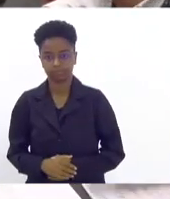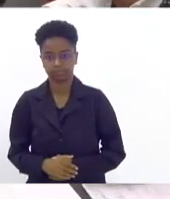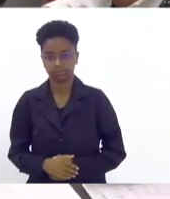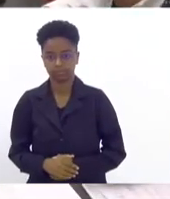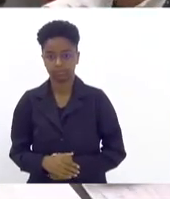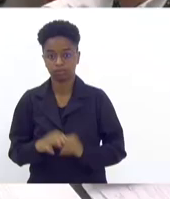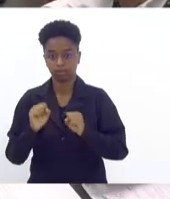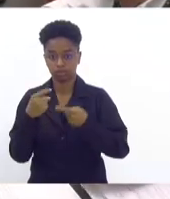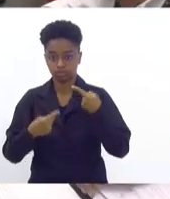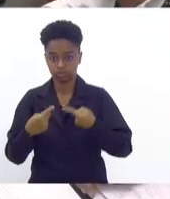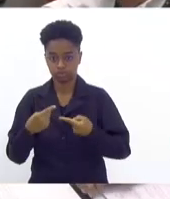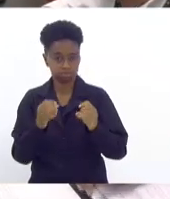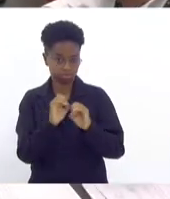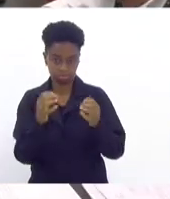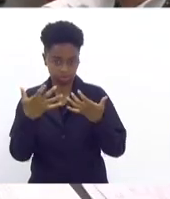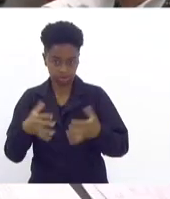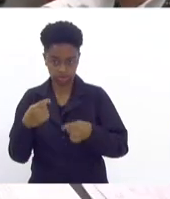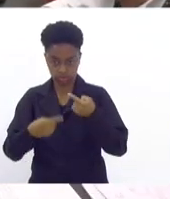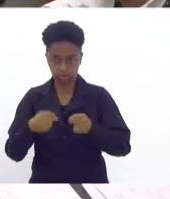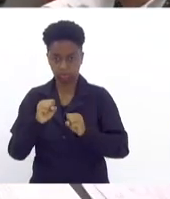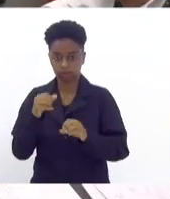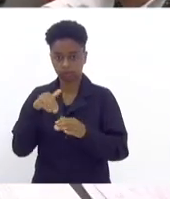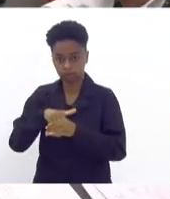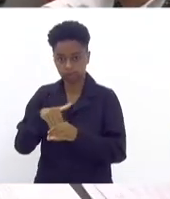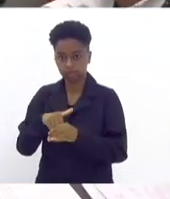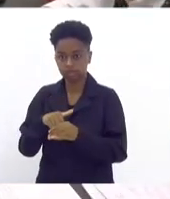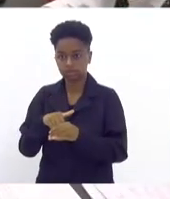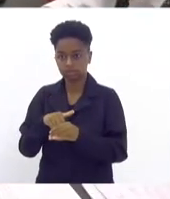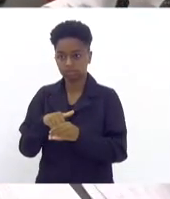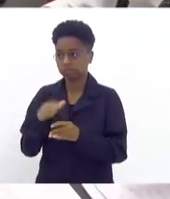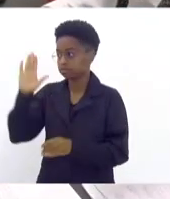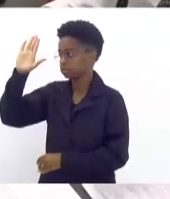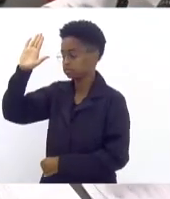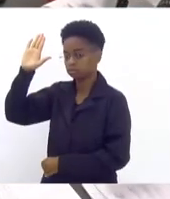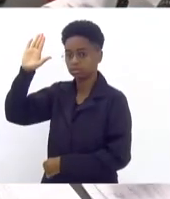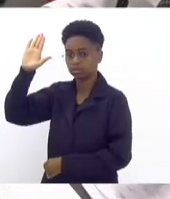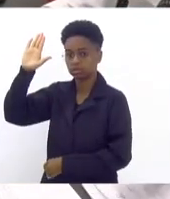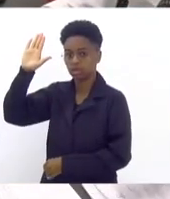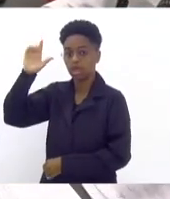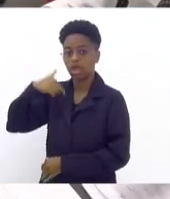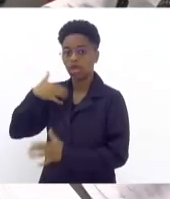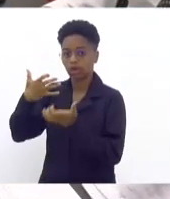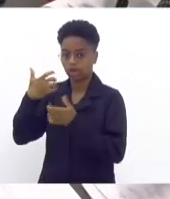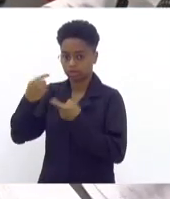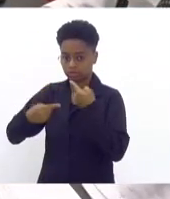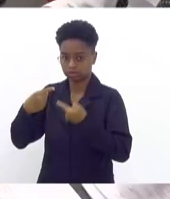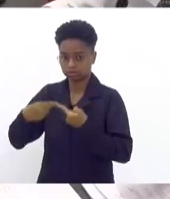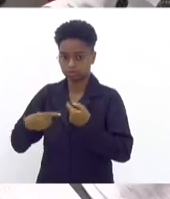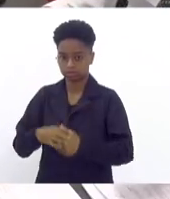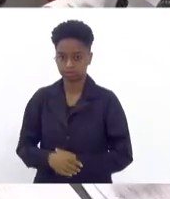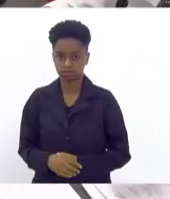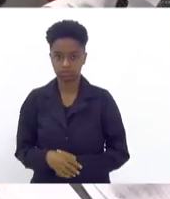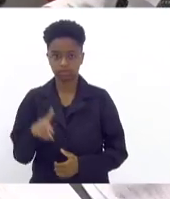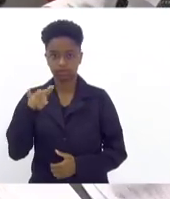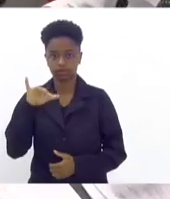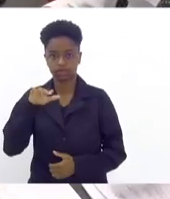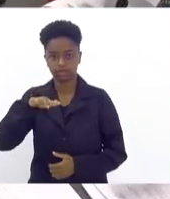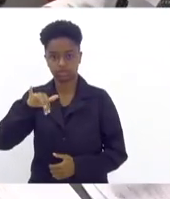em discussão, não havendo quem queira discutir, em votação, se acha que é a própria... Senhor presidente, para discutir, deputado, deputado Vinícius